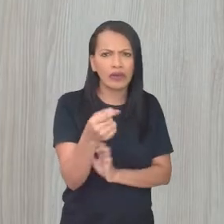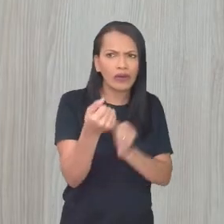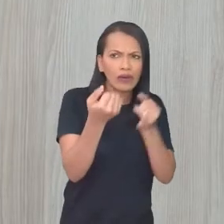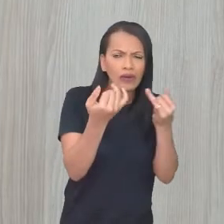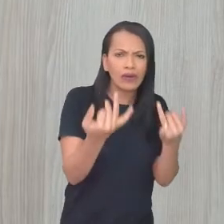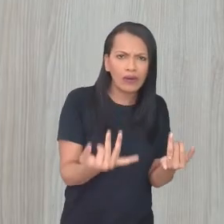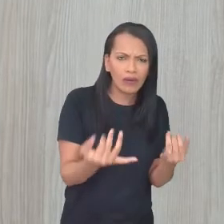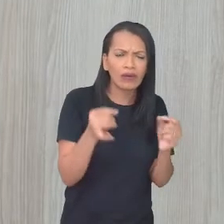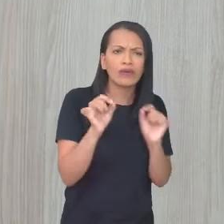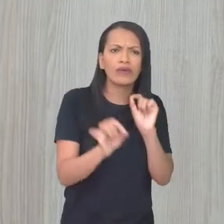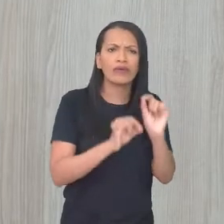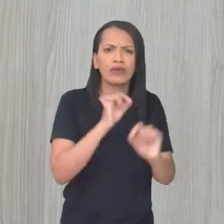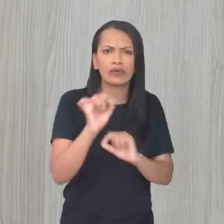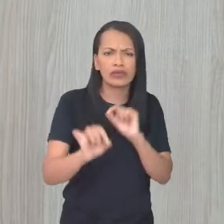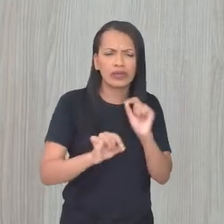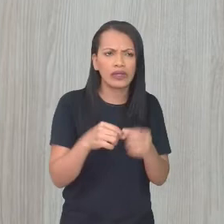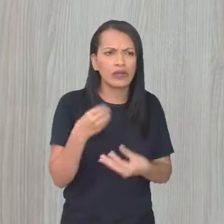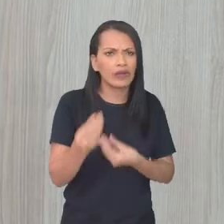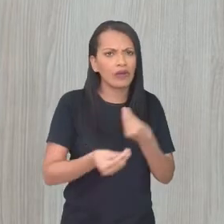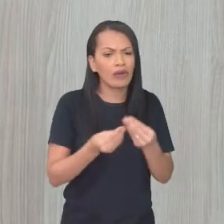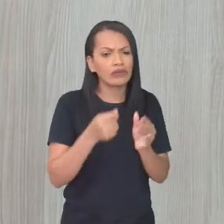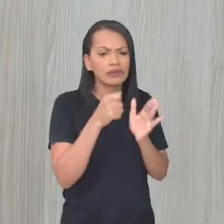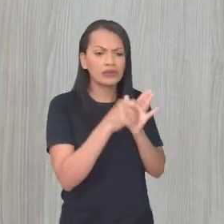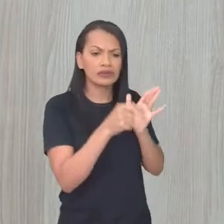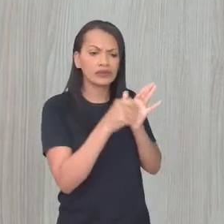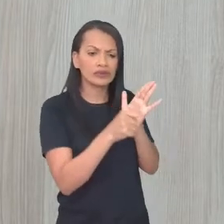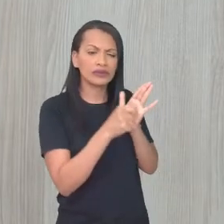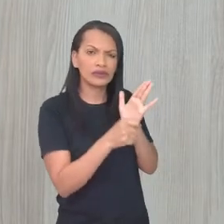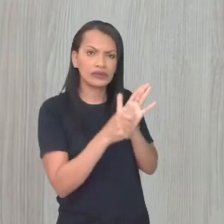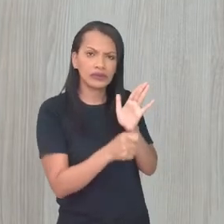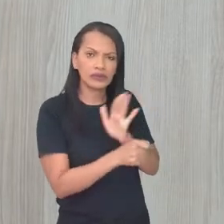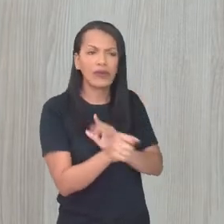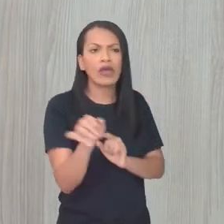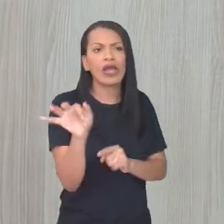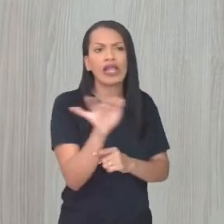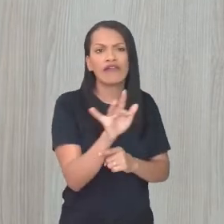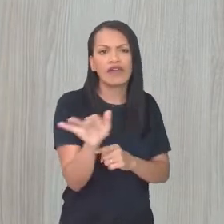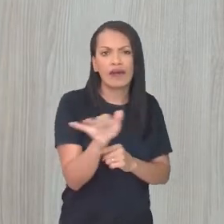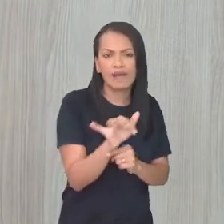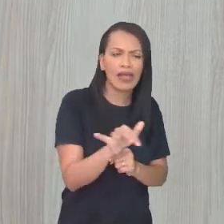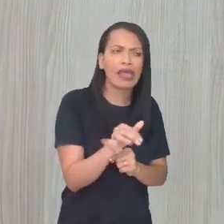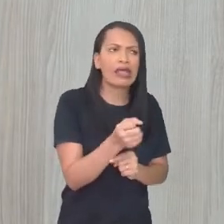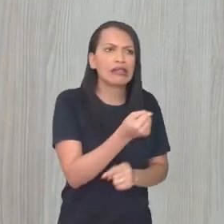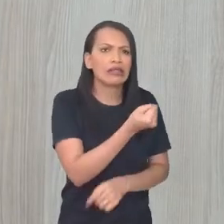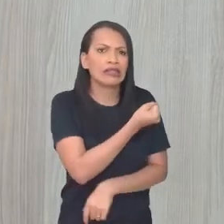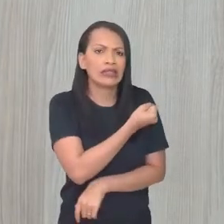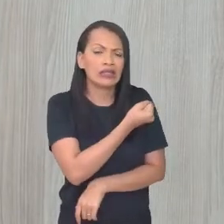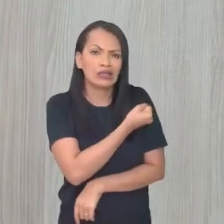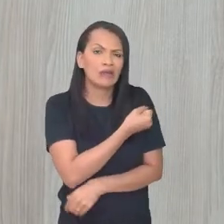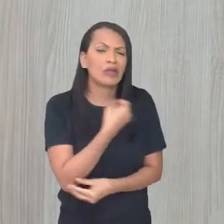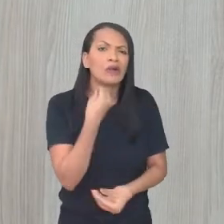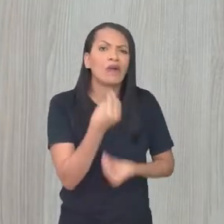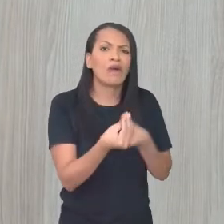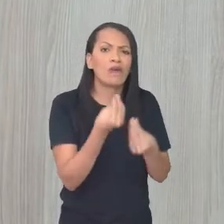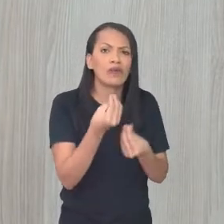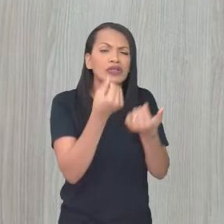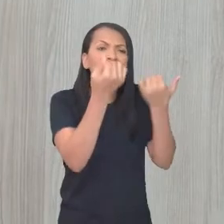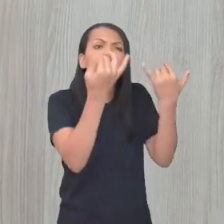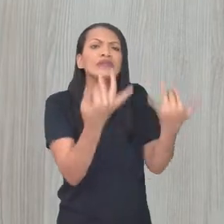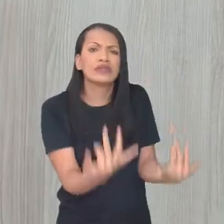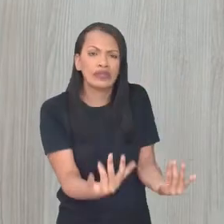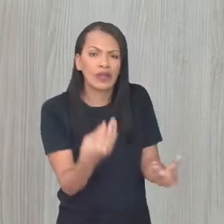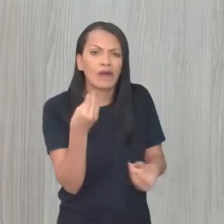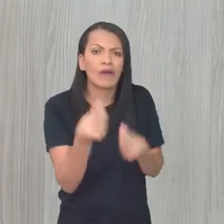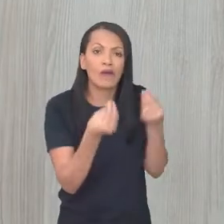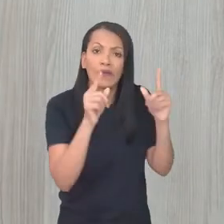sobre essa forma de registro, né? Era alfabeto, como era a questão numérica? Isso aí Fala pra gente aí um pouco ele sobre